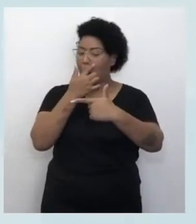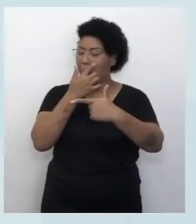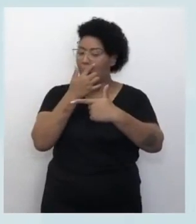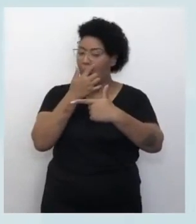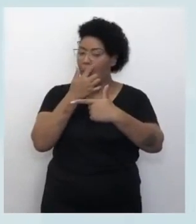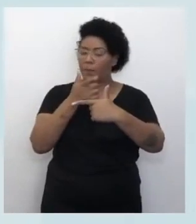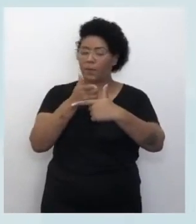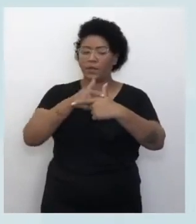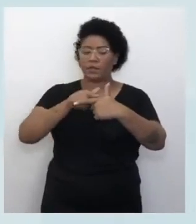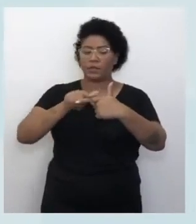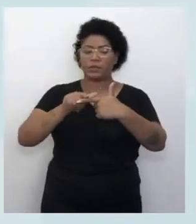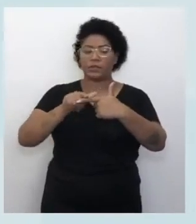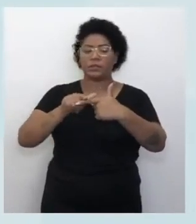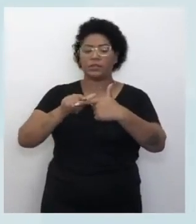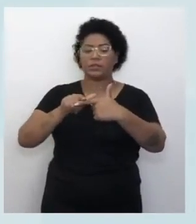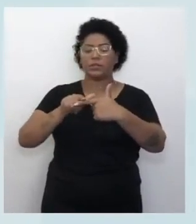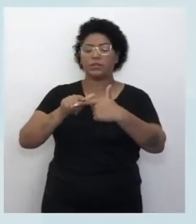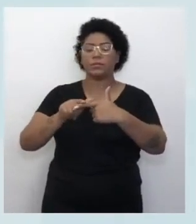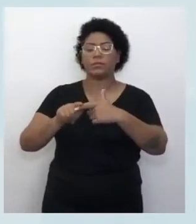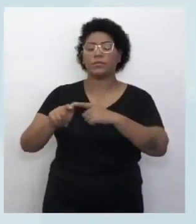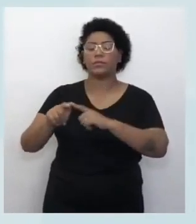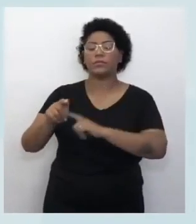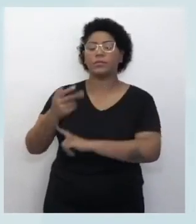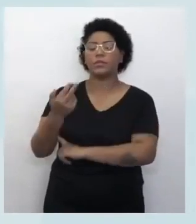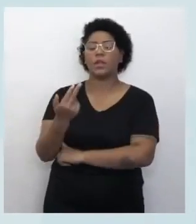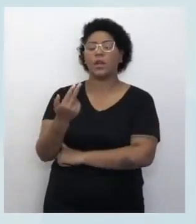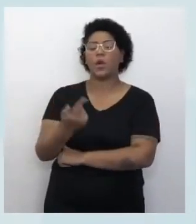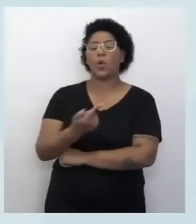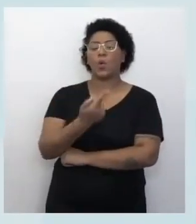x, ok, igual